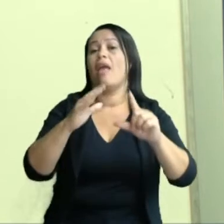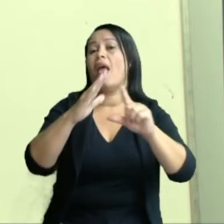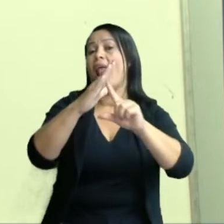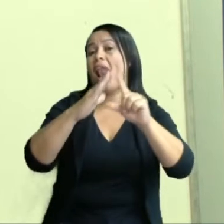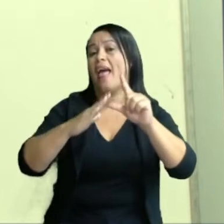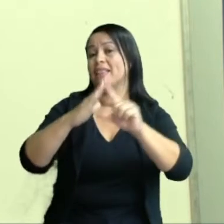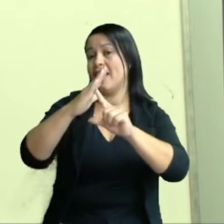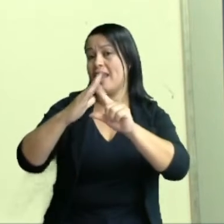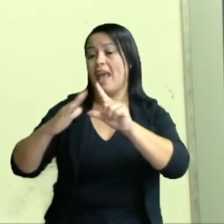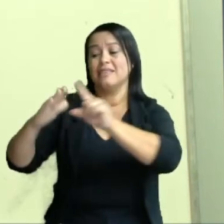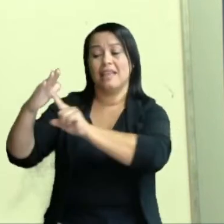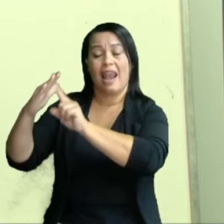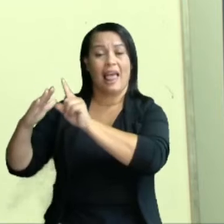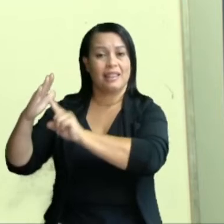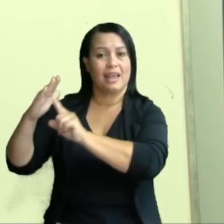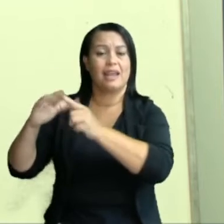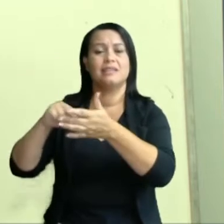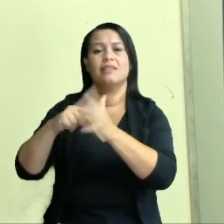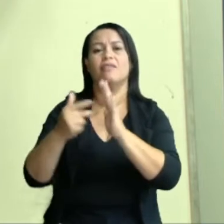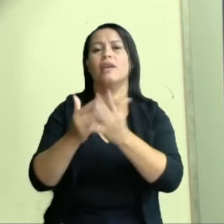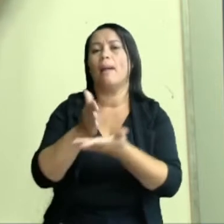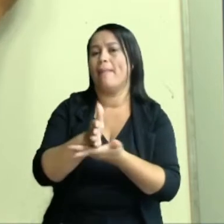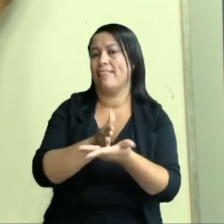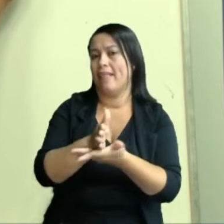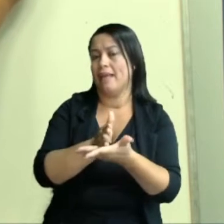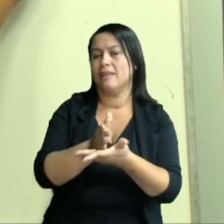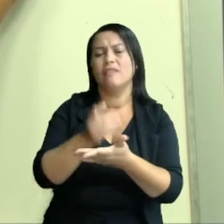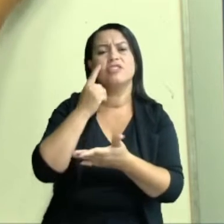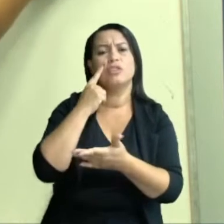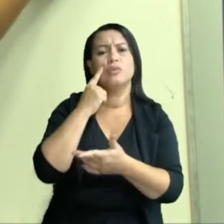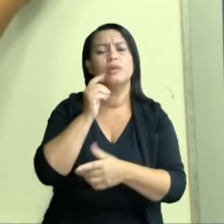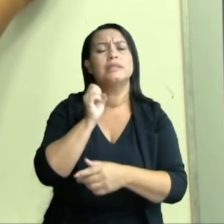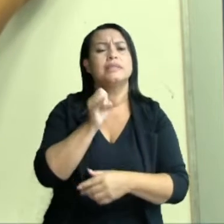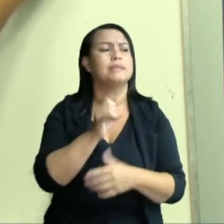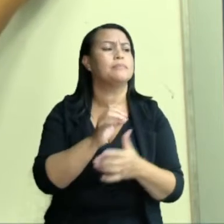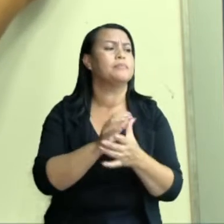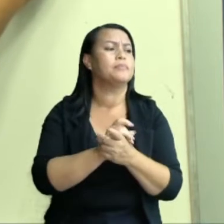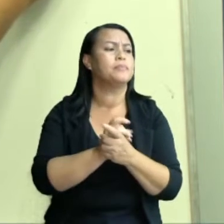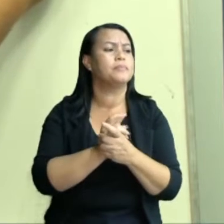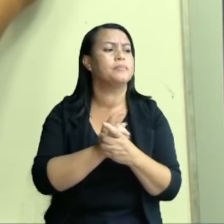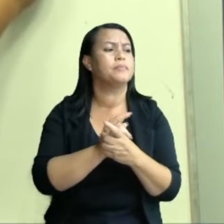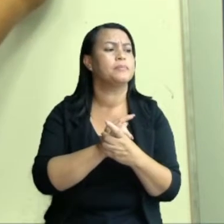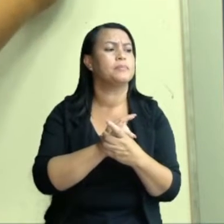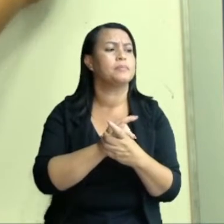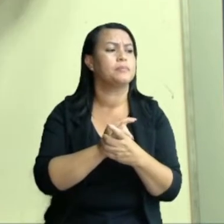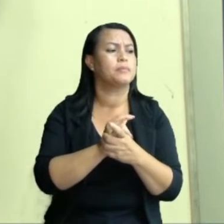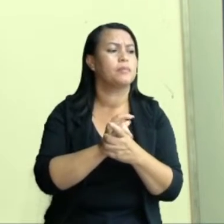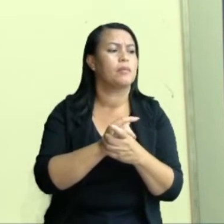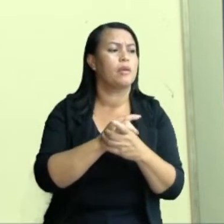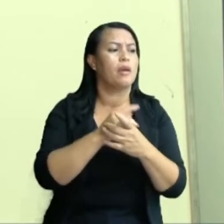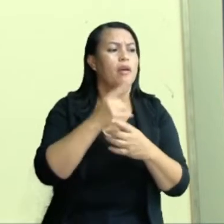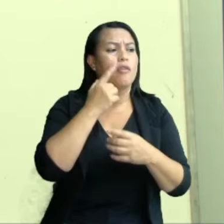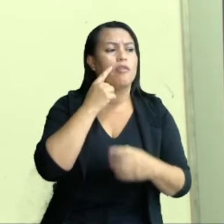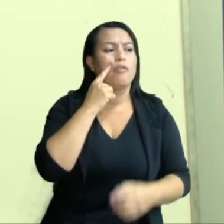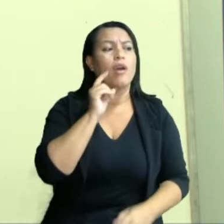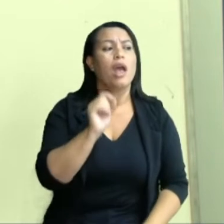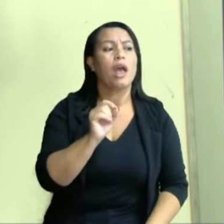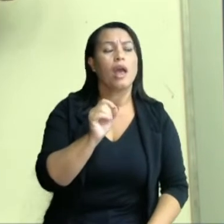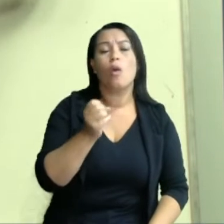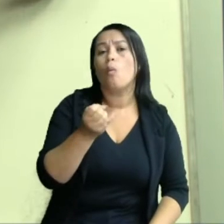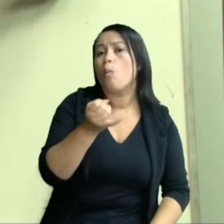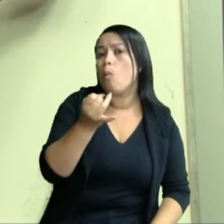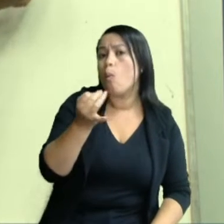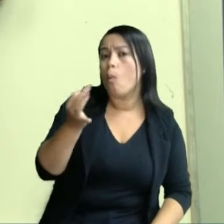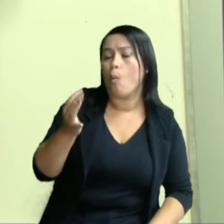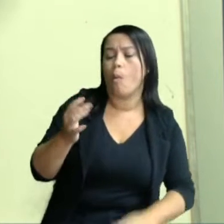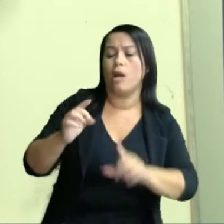desse triângulo é a metade. Então, se eu pegar aqui, ó, o valor do lado